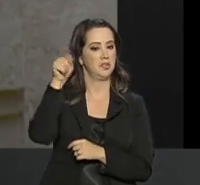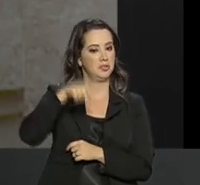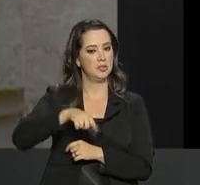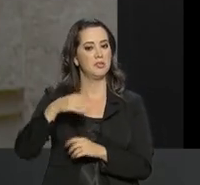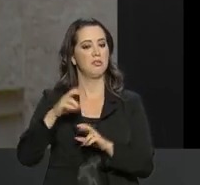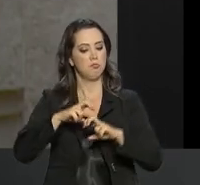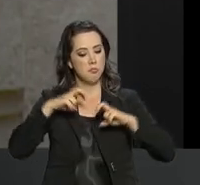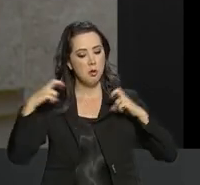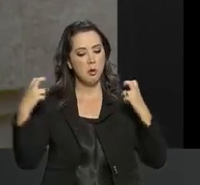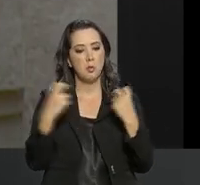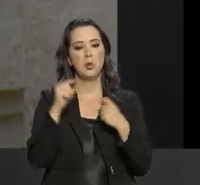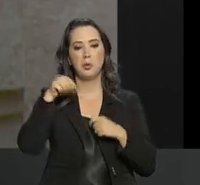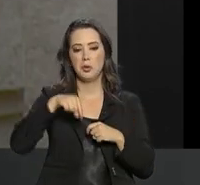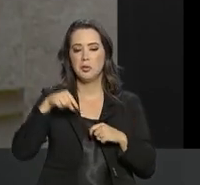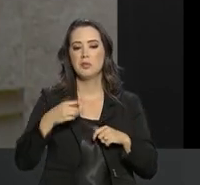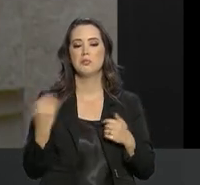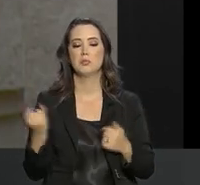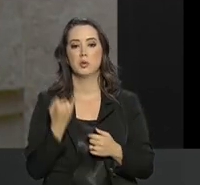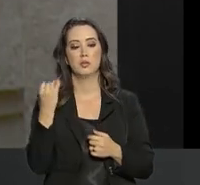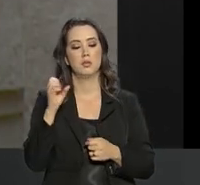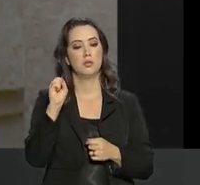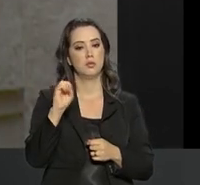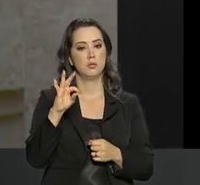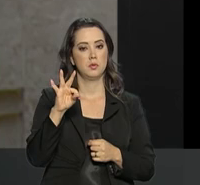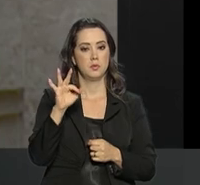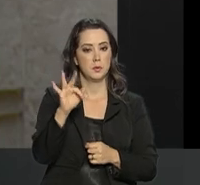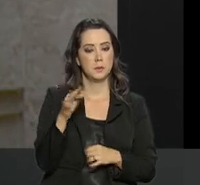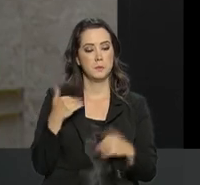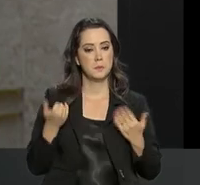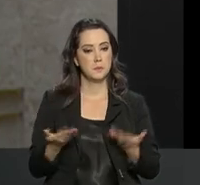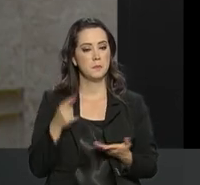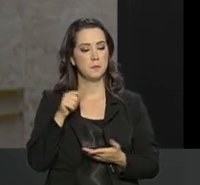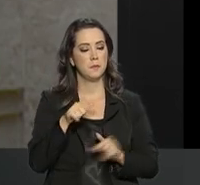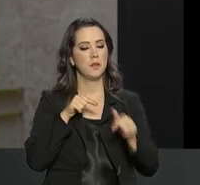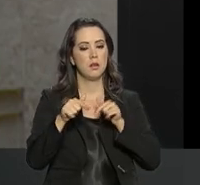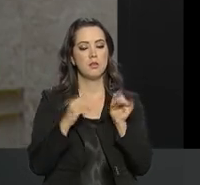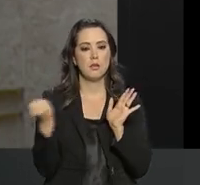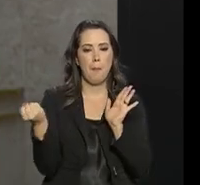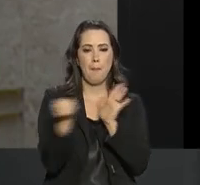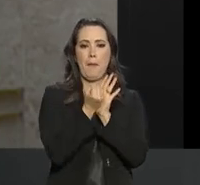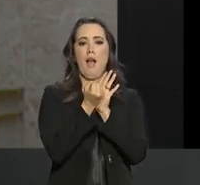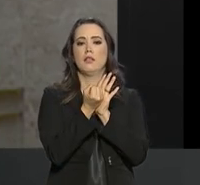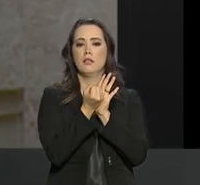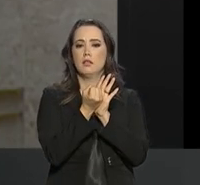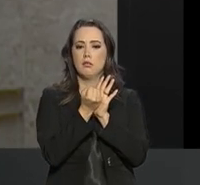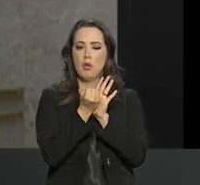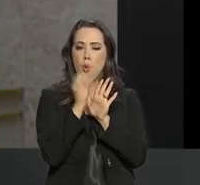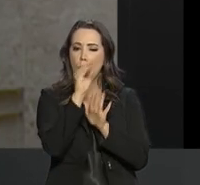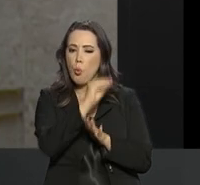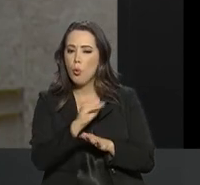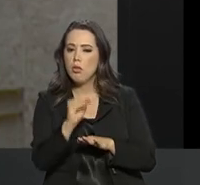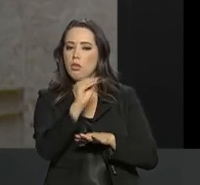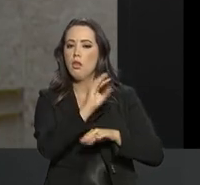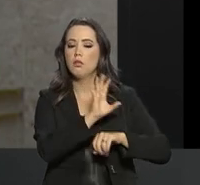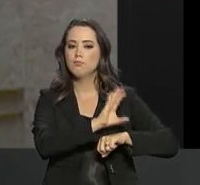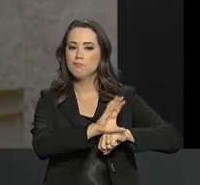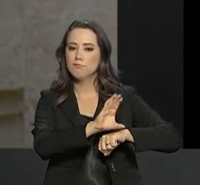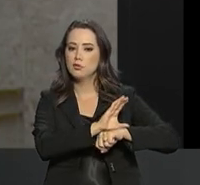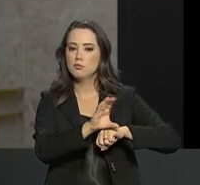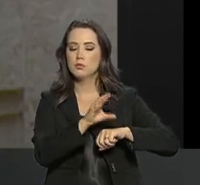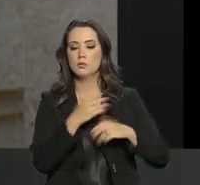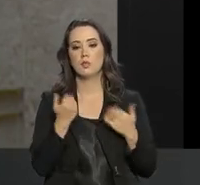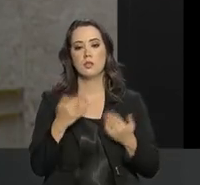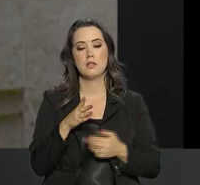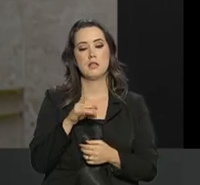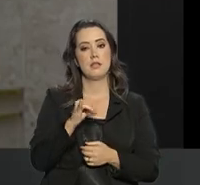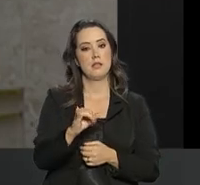do Supremo Tribunal Federal, não é? E que este ato marque a preservação da Constituição.